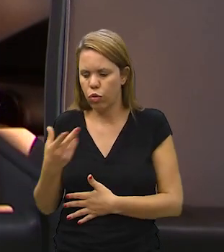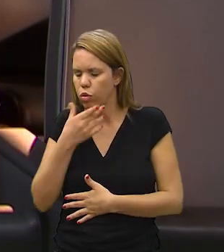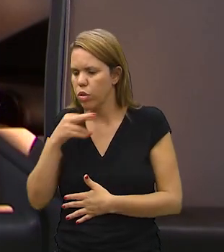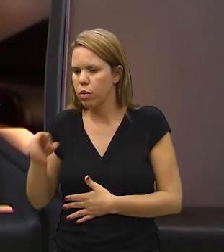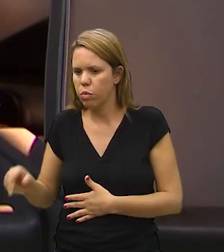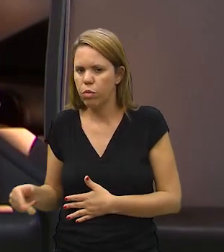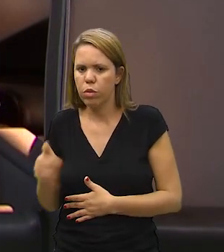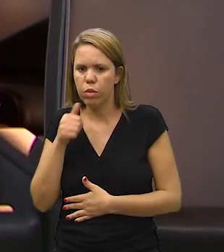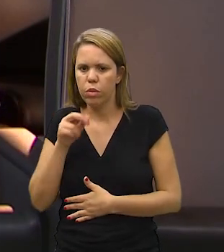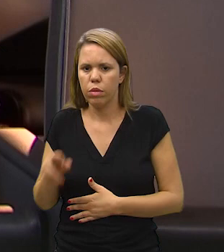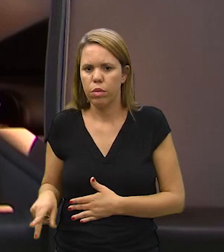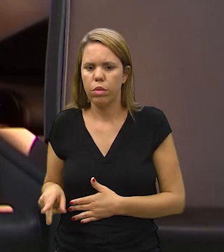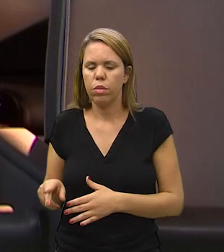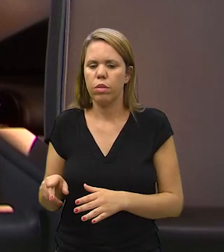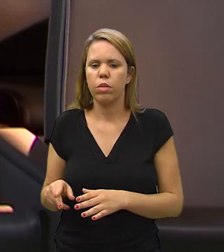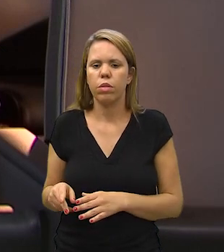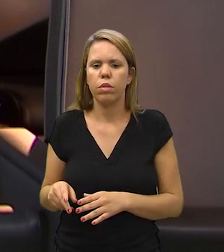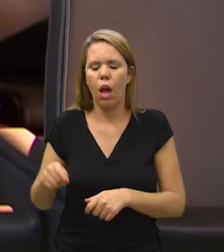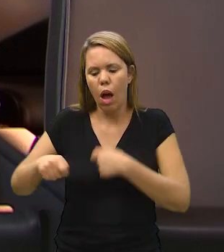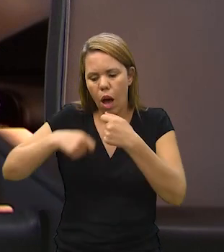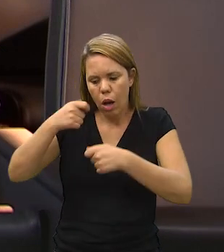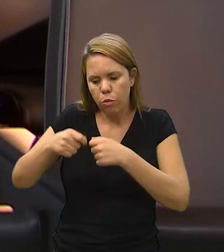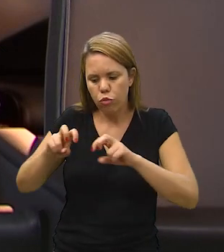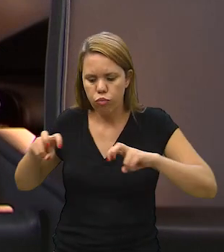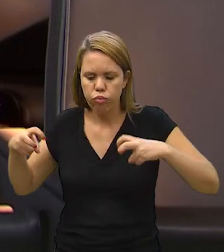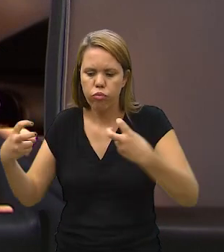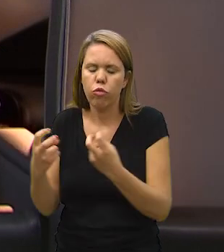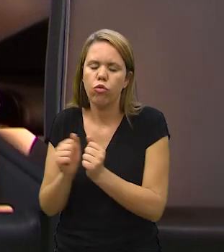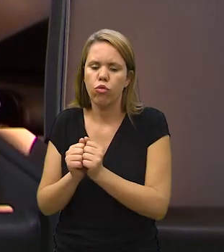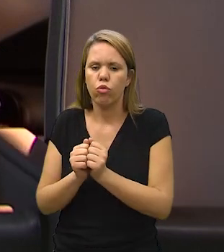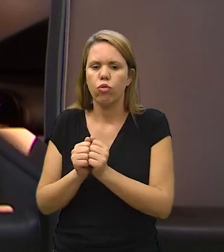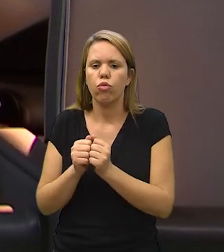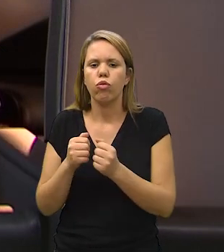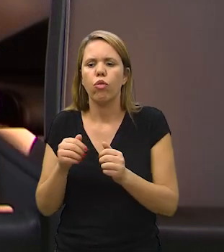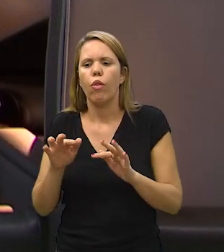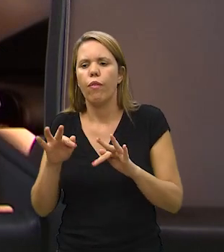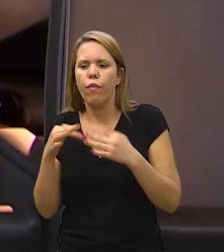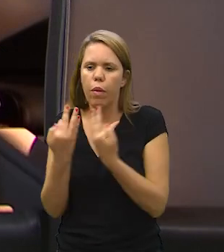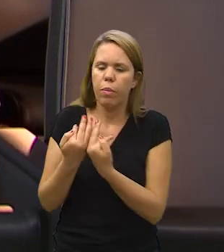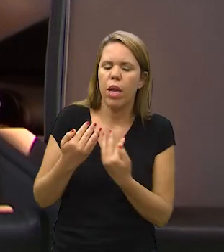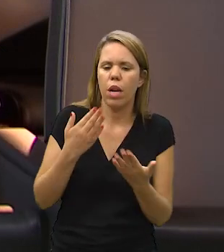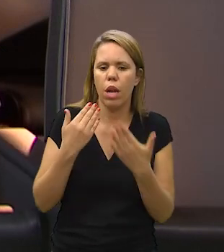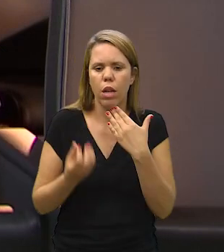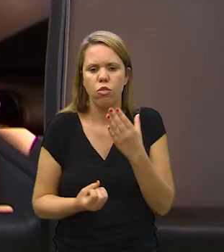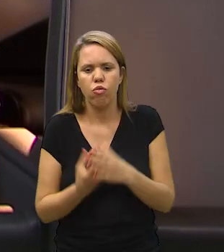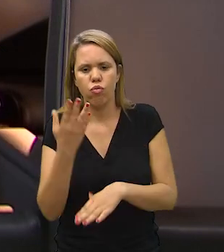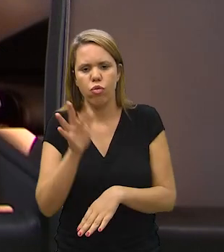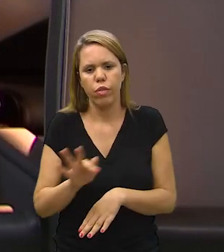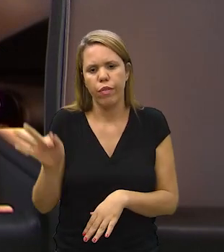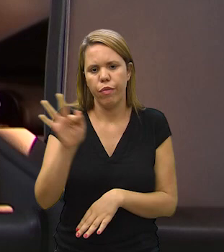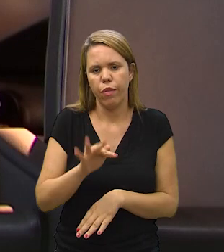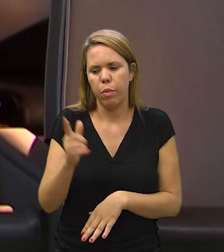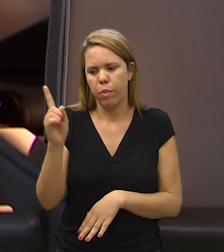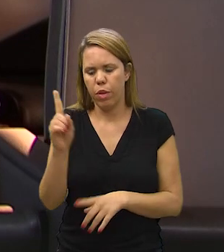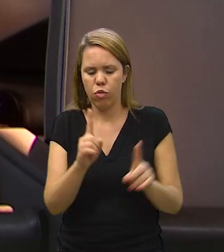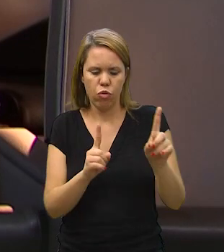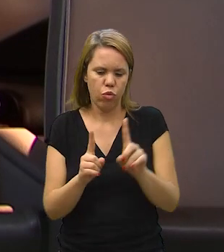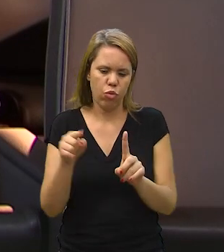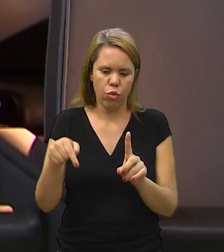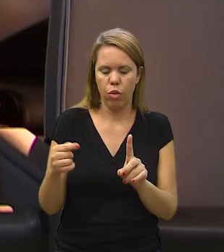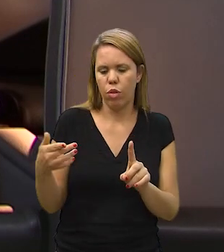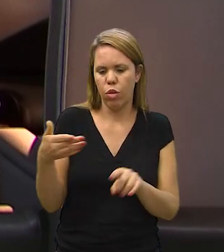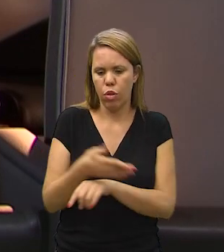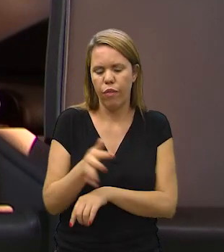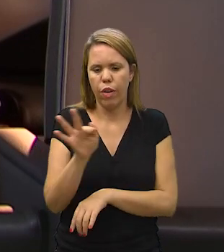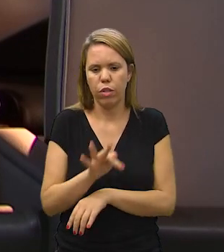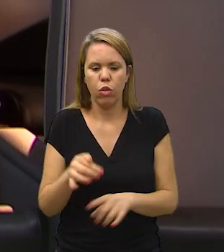e uma irmã, num almoço em família, e daí começa a surgir assuntos de faculdade, né? A irmã acabou de entrar na faculdade, o irmão, ele